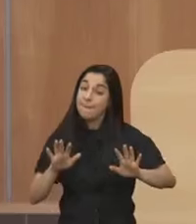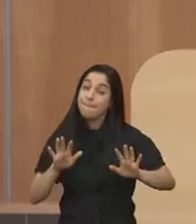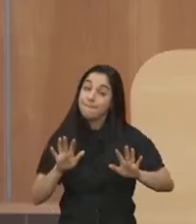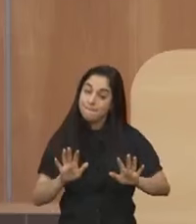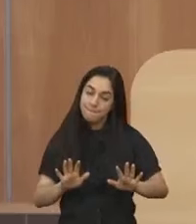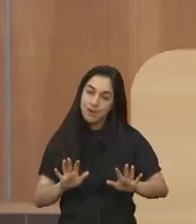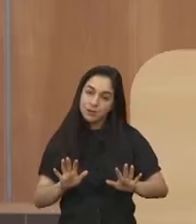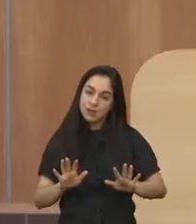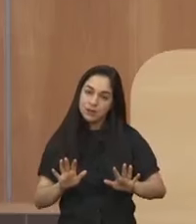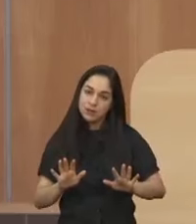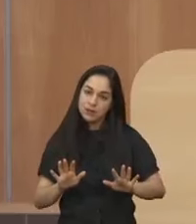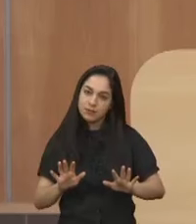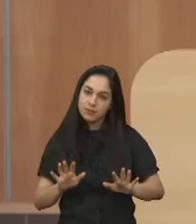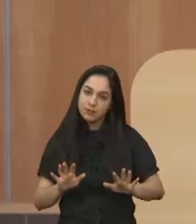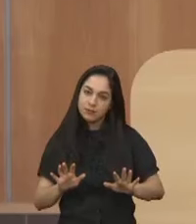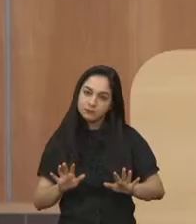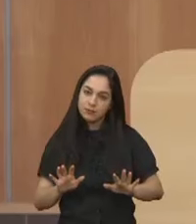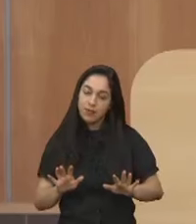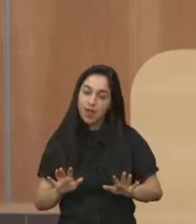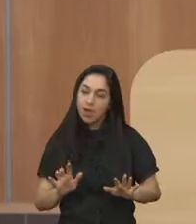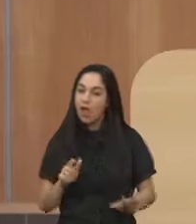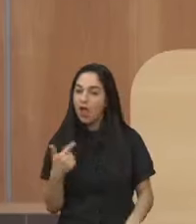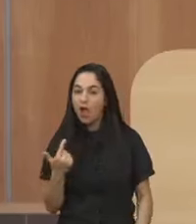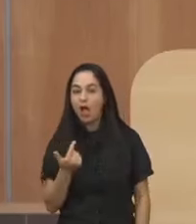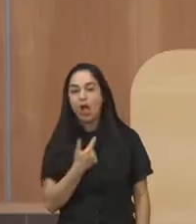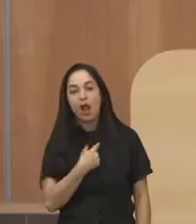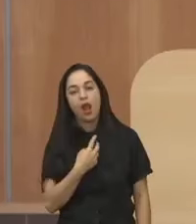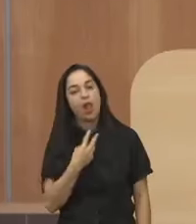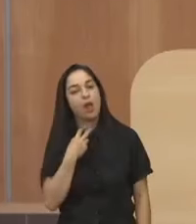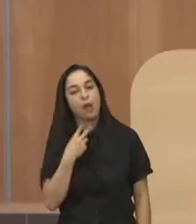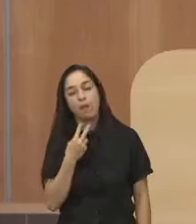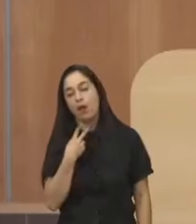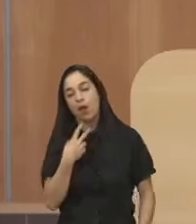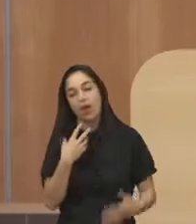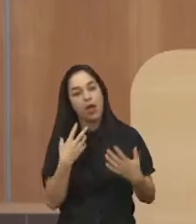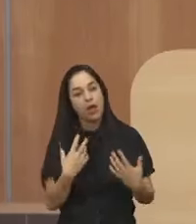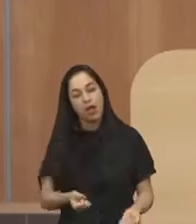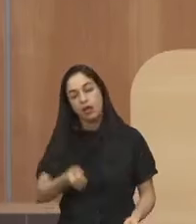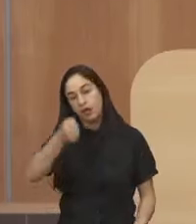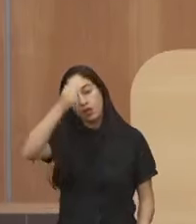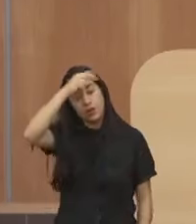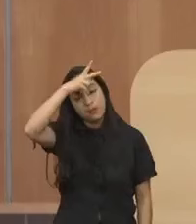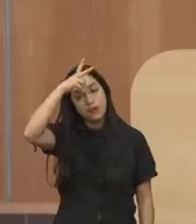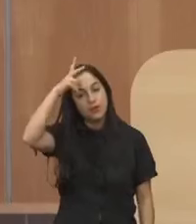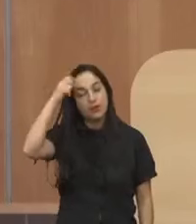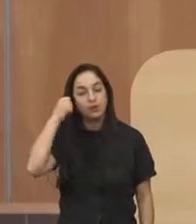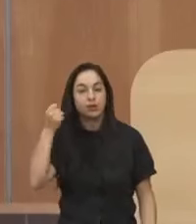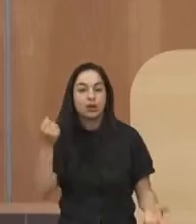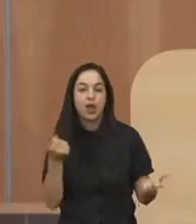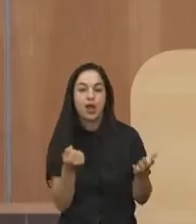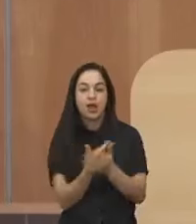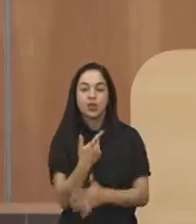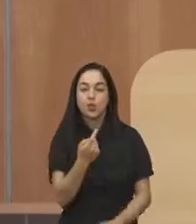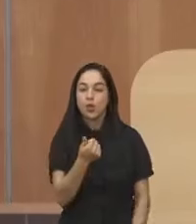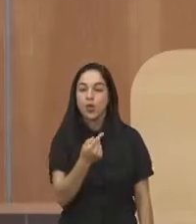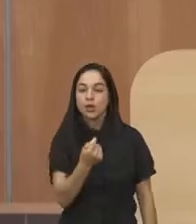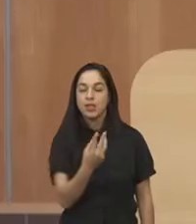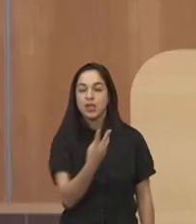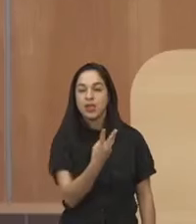Mas a gente não pode admitir que a prefeitura gaste quase R$350